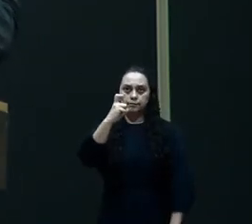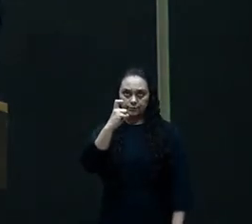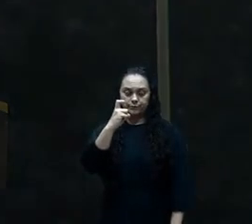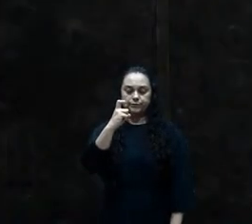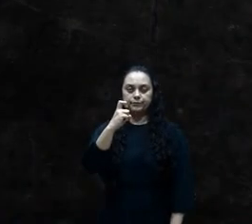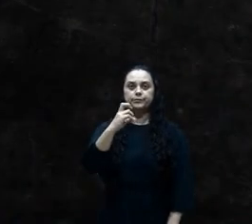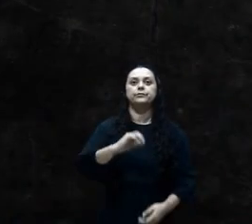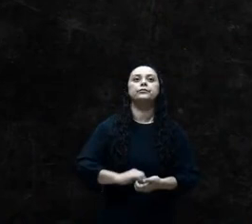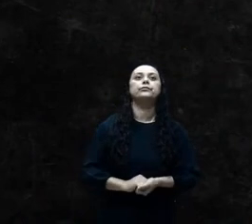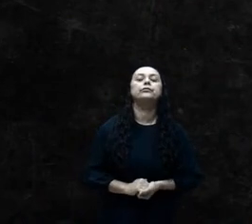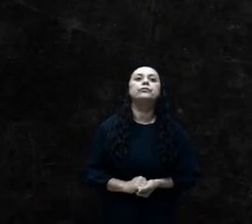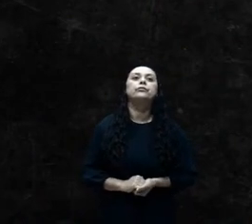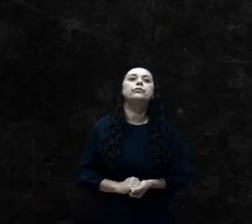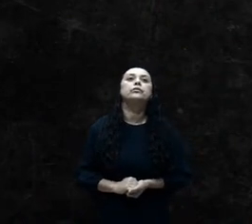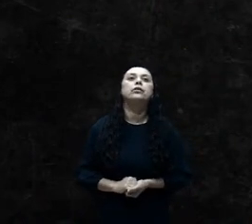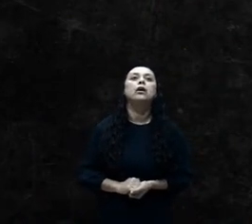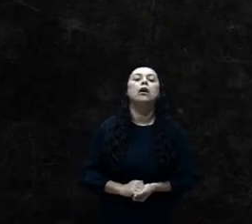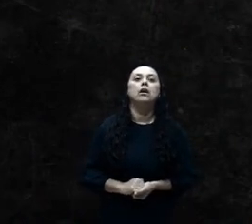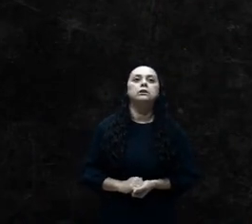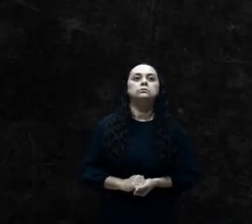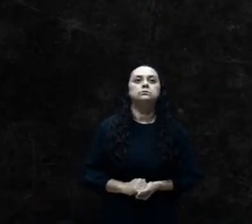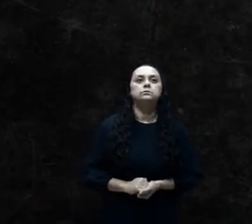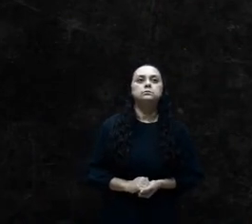25 palavra do senhor vai dizer